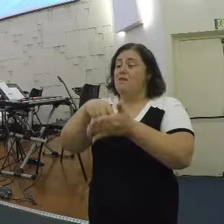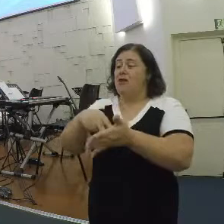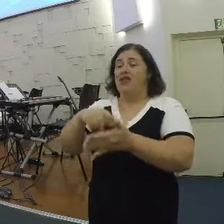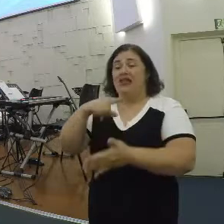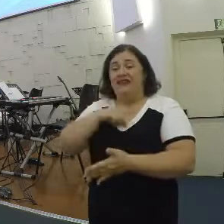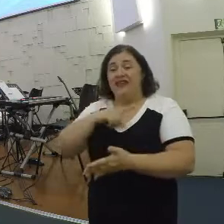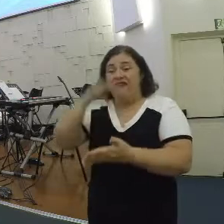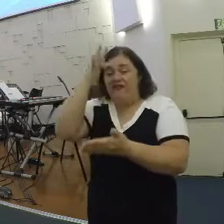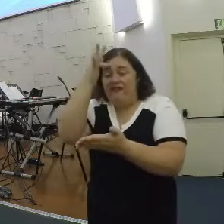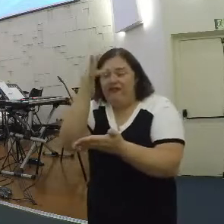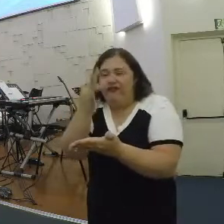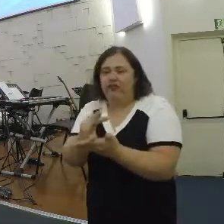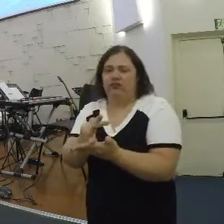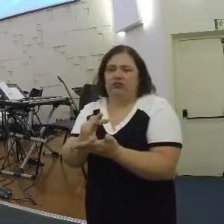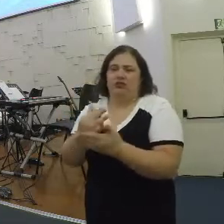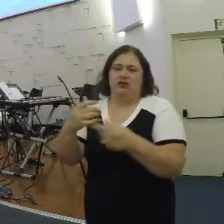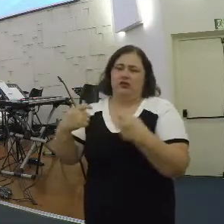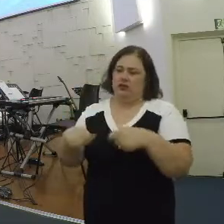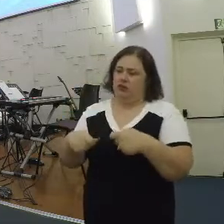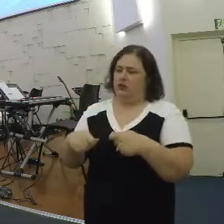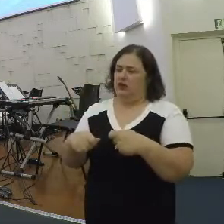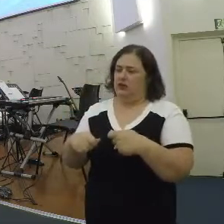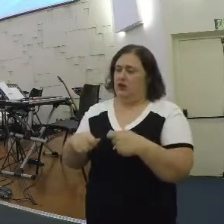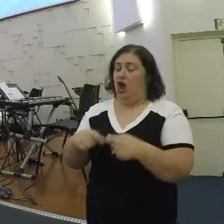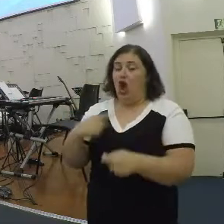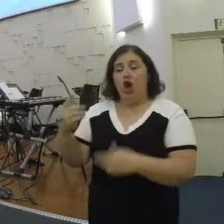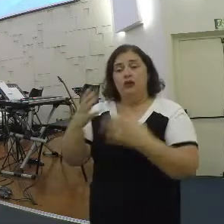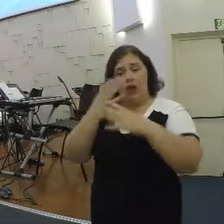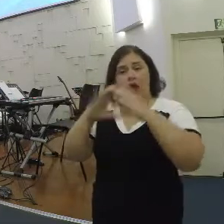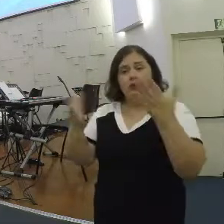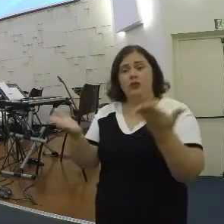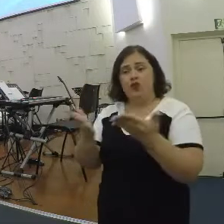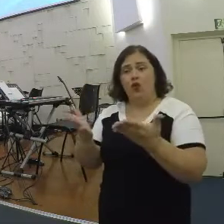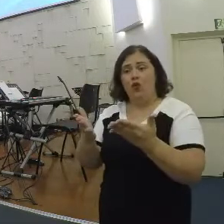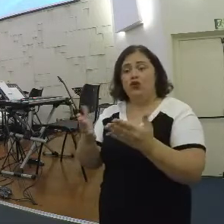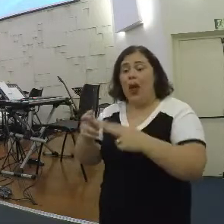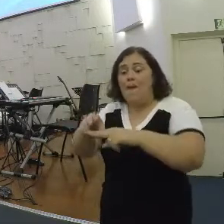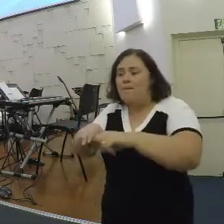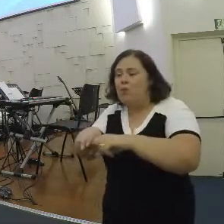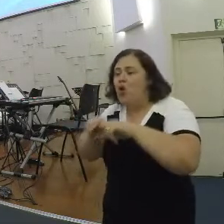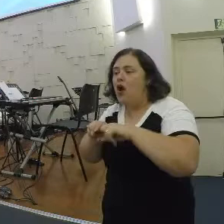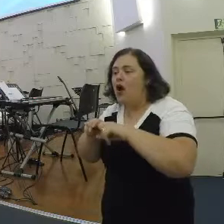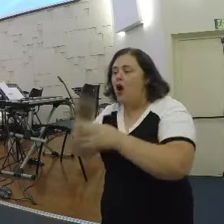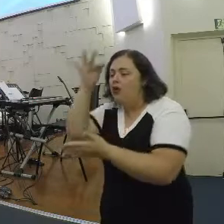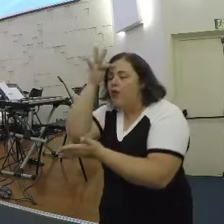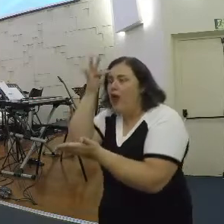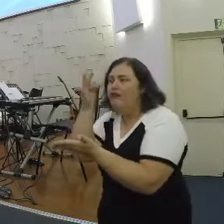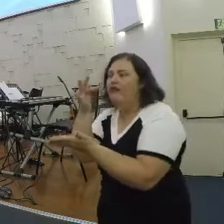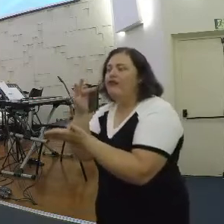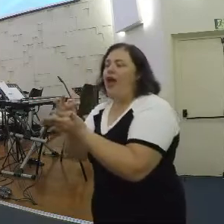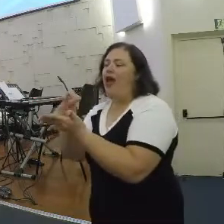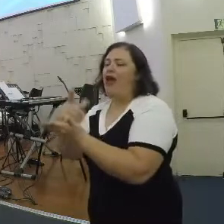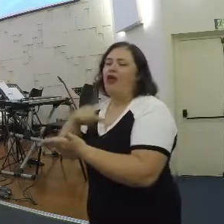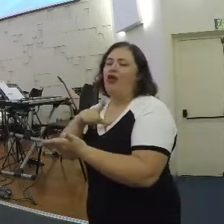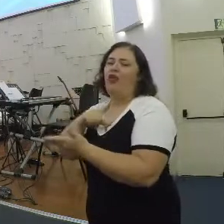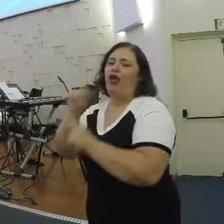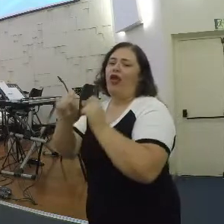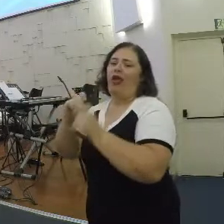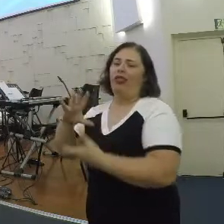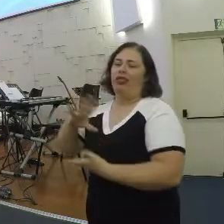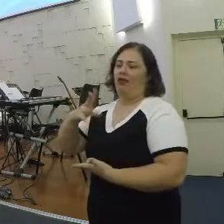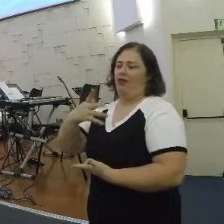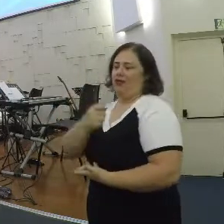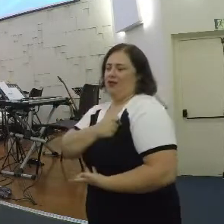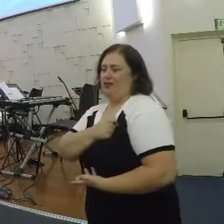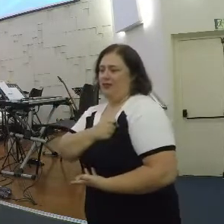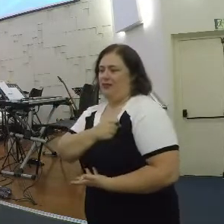cantamos nessa noite: mediante a fé em Cristo eu sou salvo. Não é possível ser cristão se você não crê. Não é possível ser